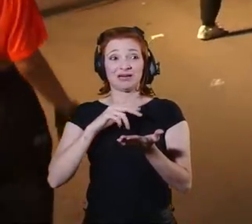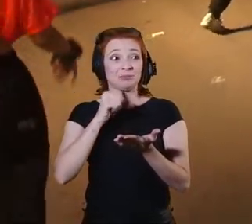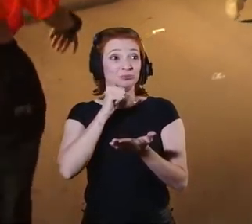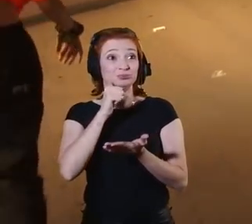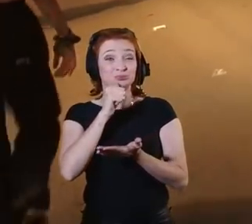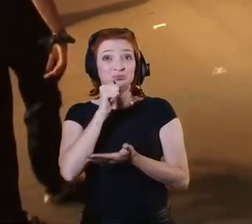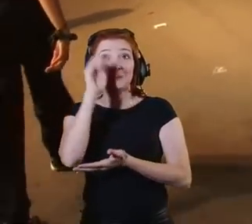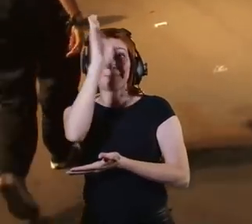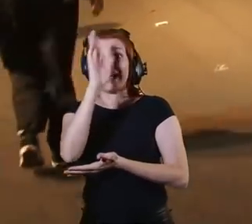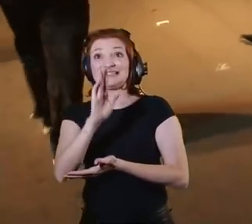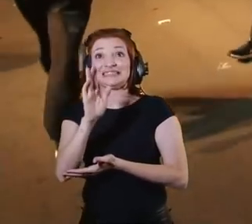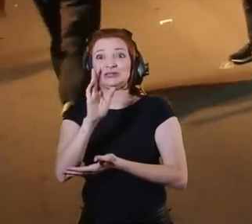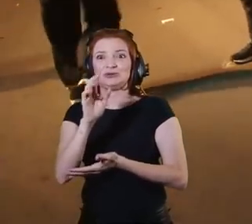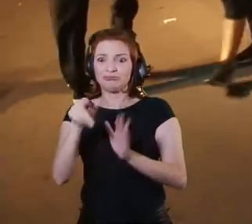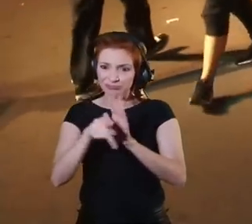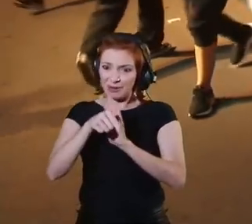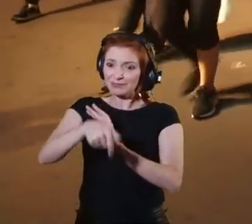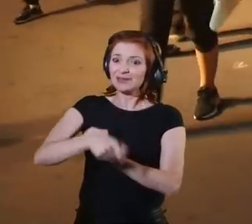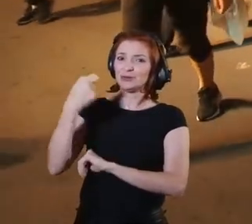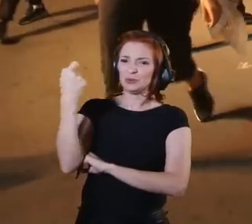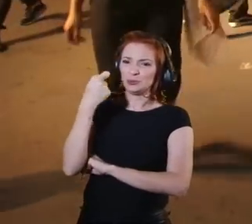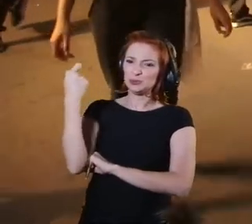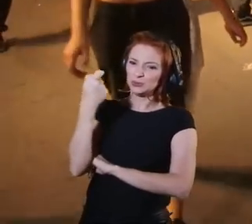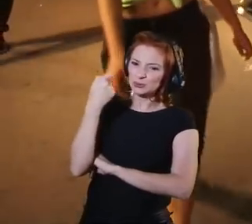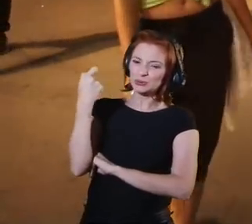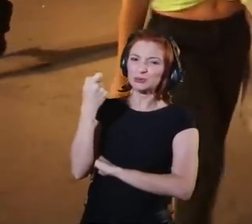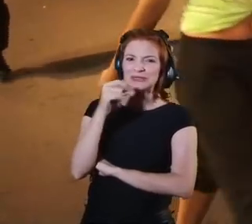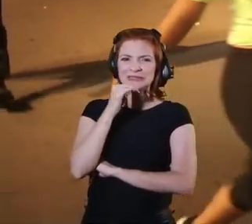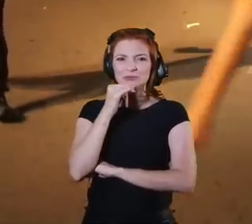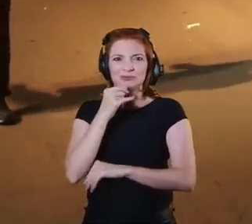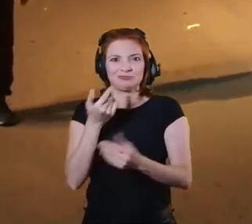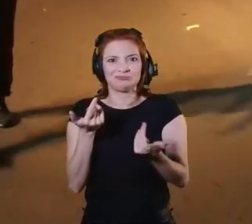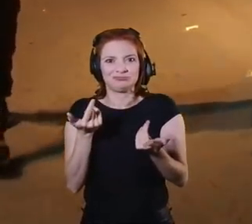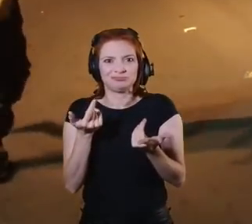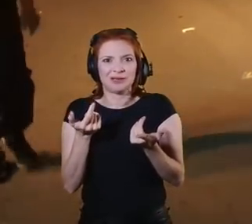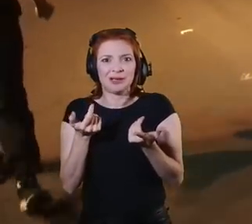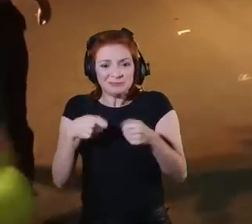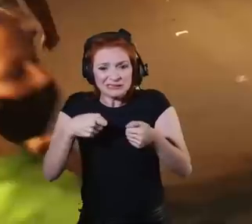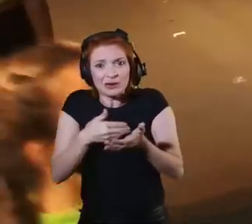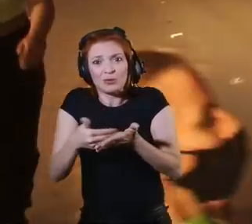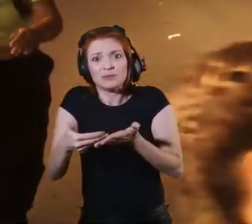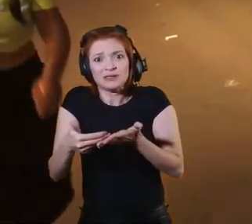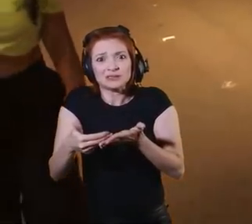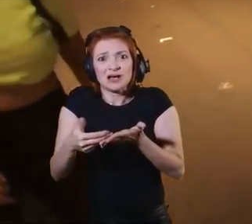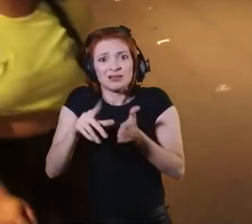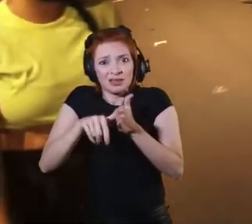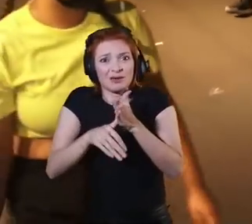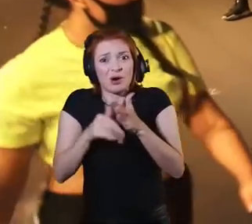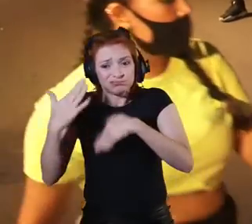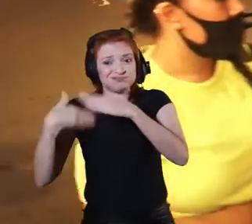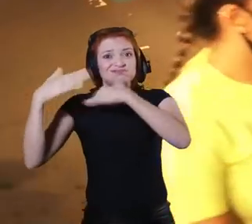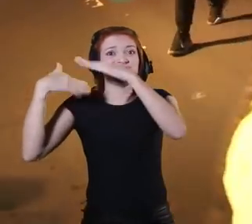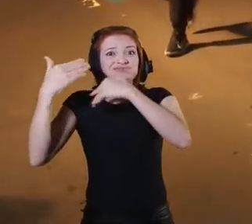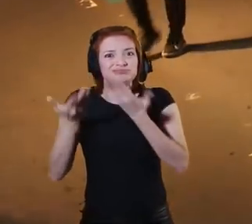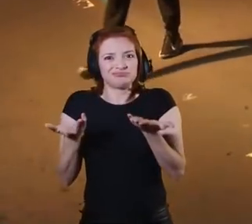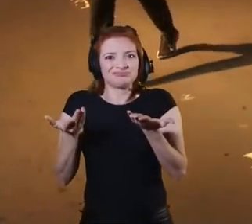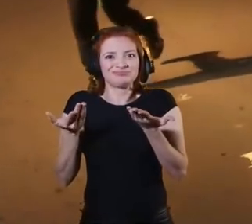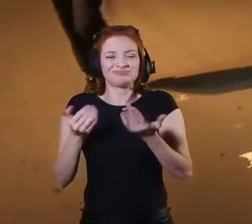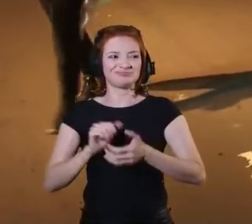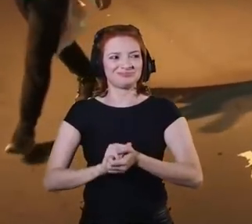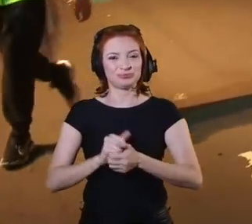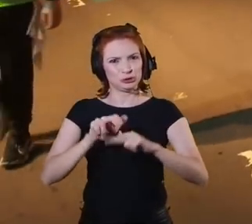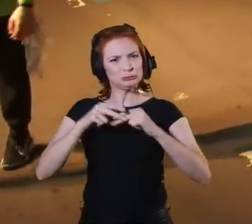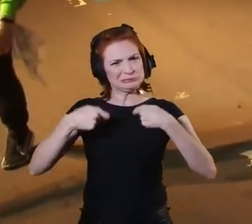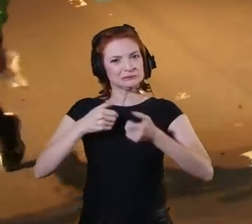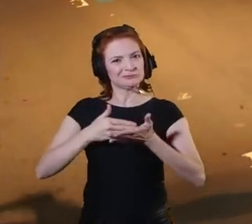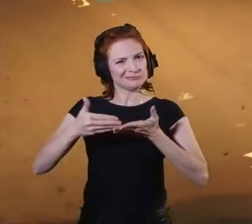Brasil, saíram aqui do nosso Rio Grande do Sul. Se não tem um começo, Zé, não se chega a um... Não tem meio nem fim. Né? Não tem.